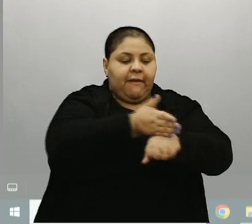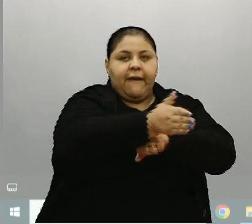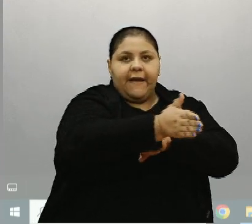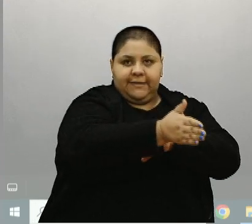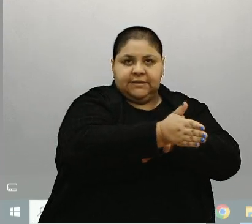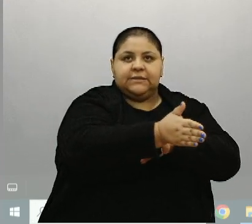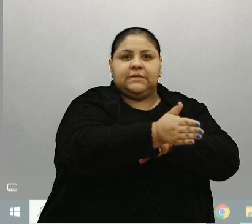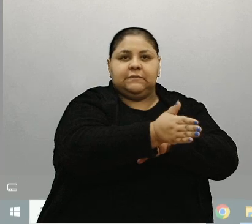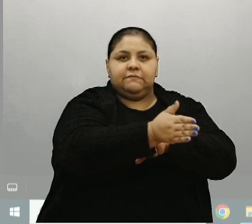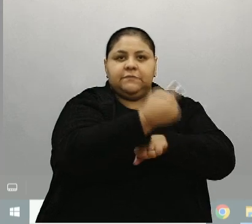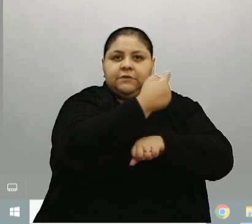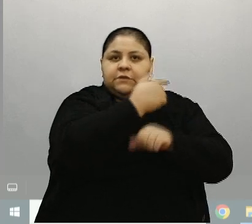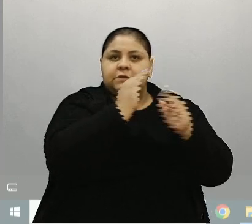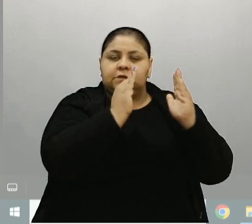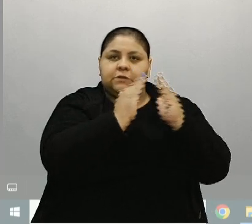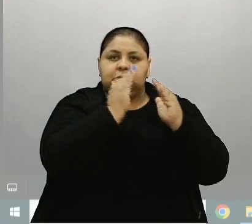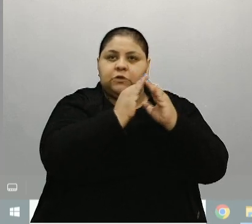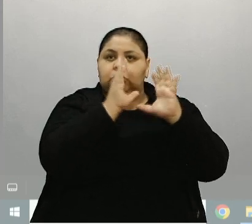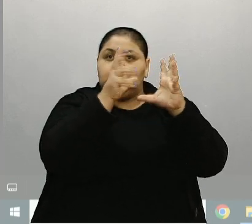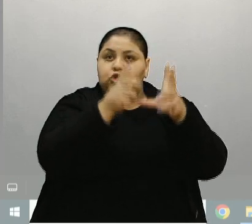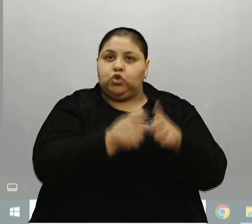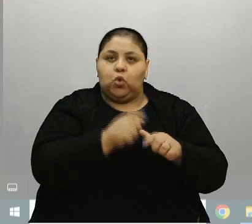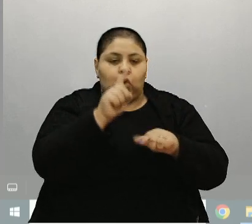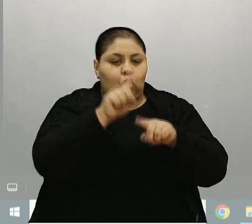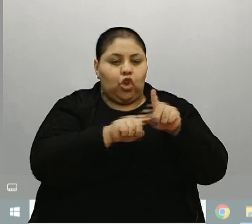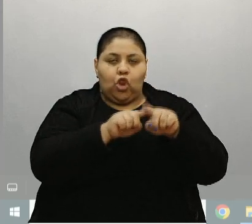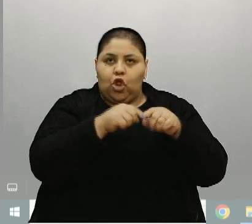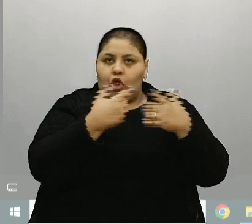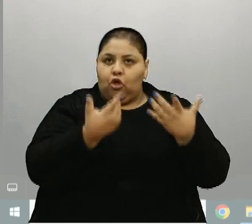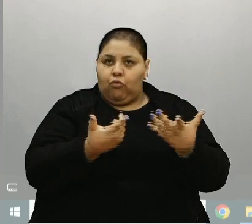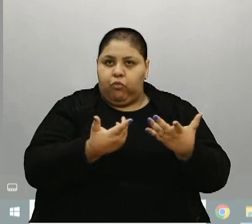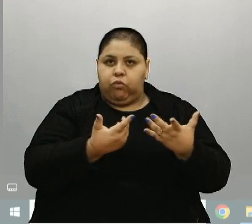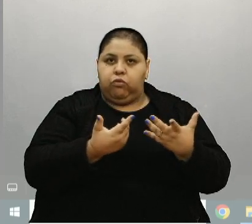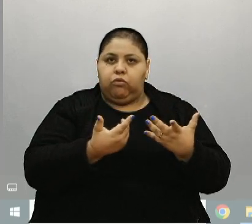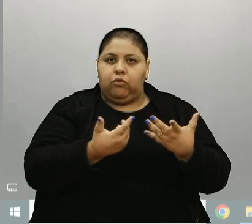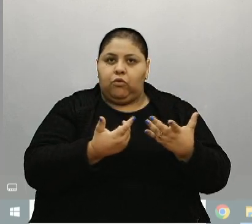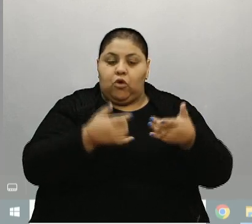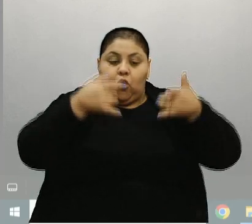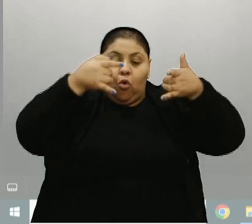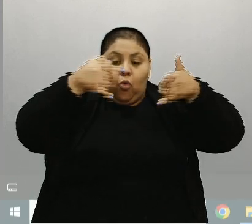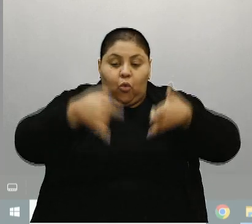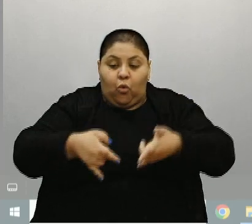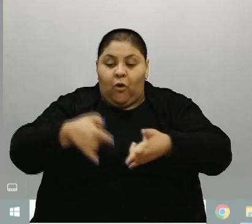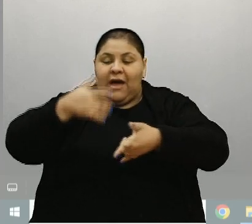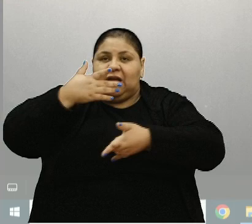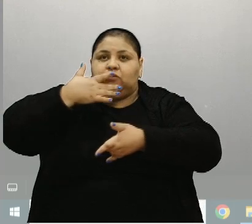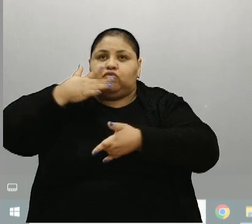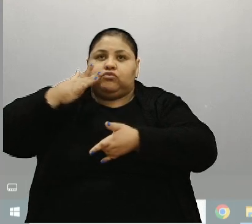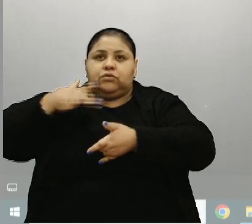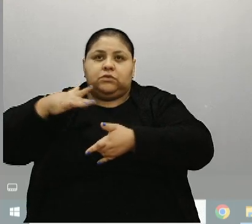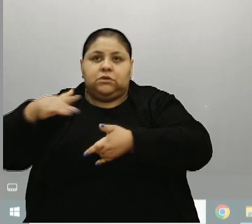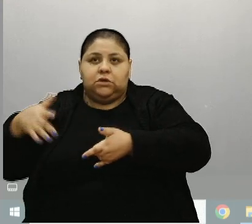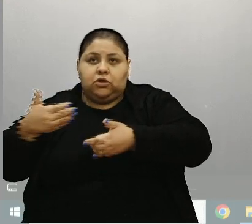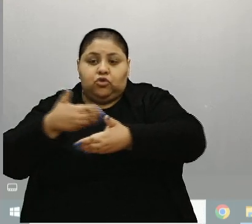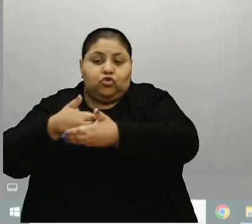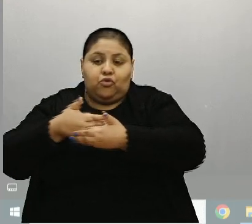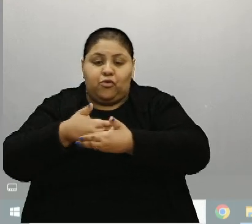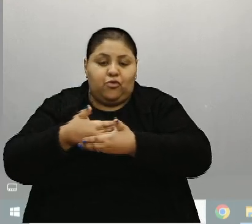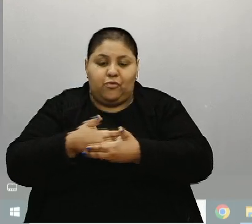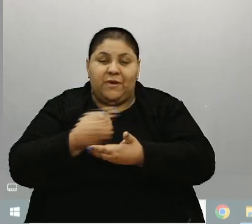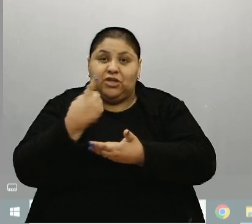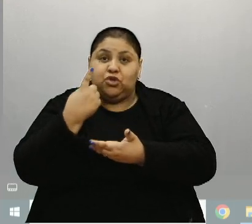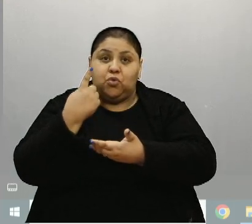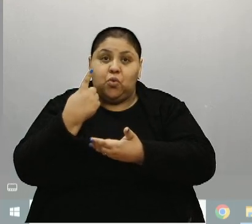nessa residência, todos os móveis eletrodomésticos, o quarto da criança, do bebê de 1